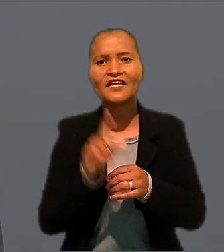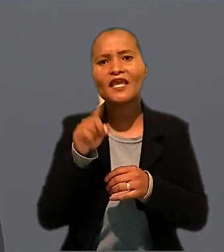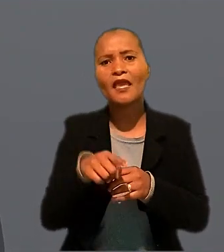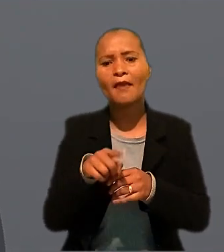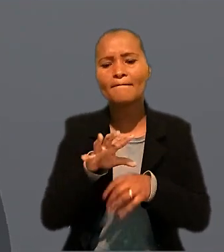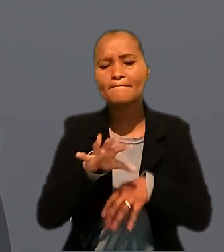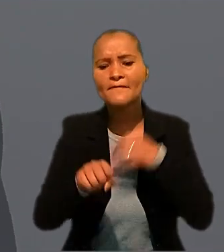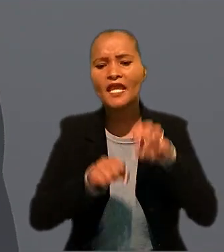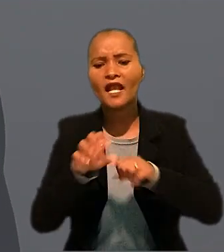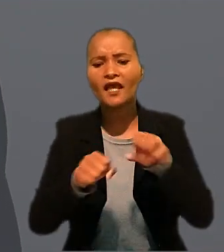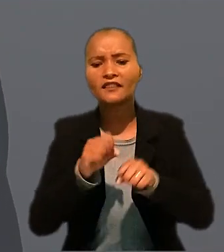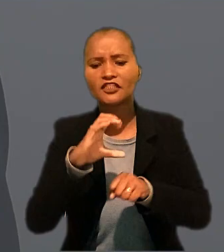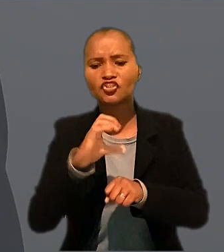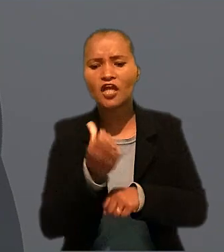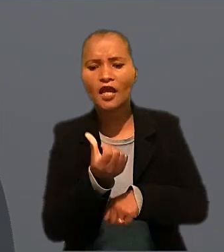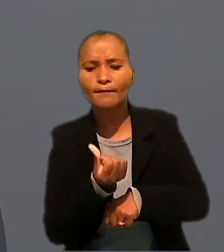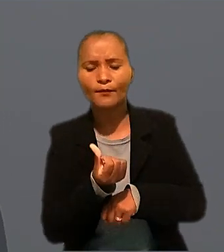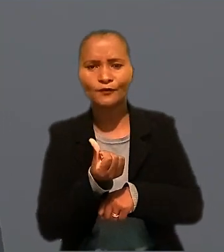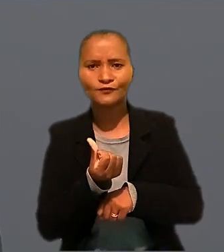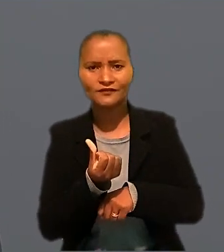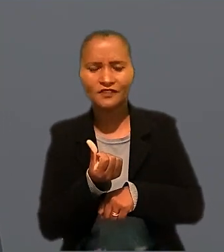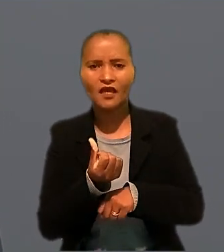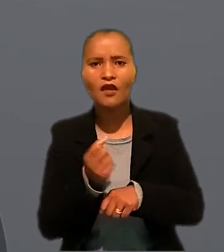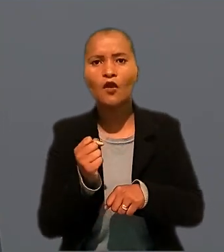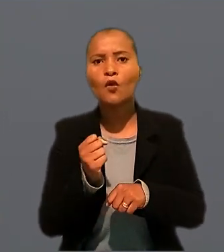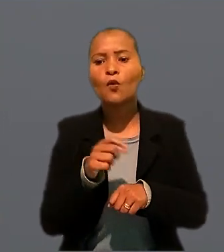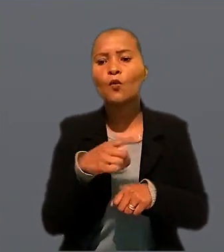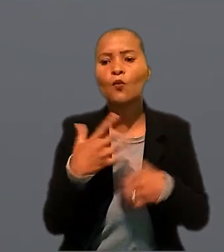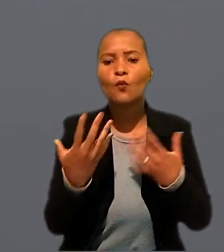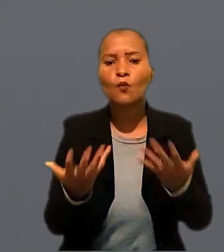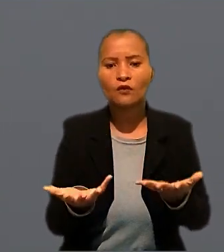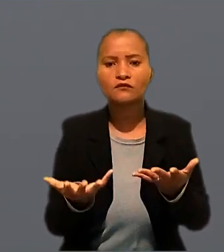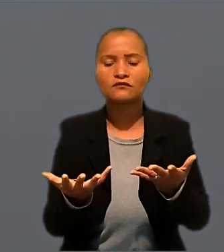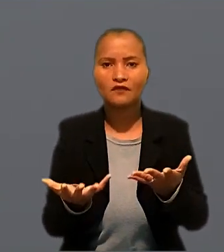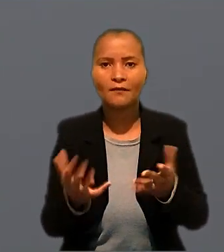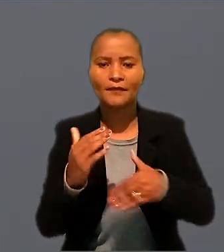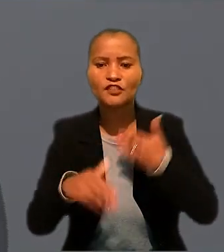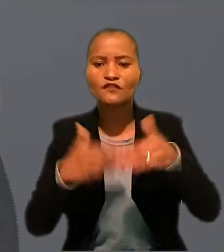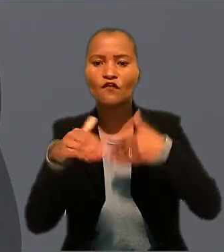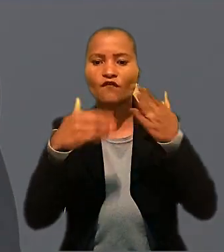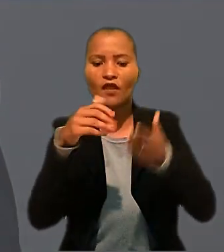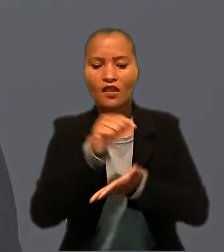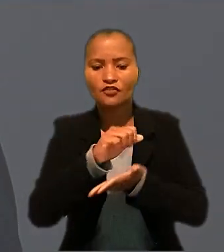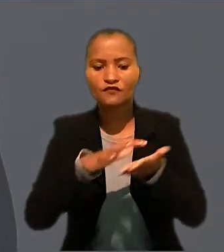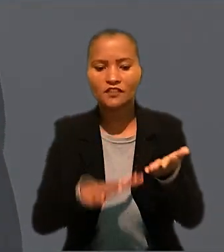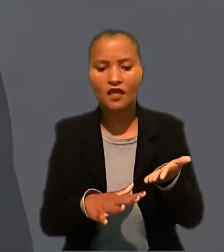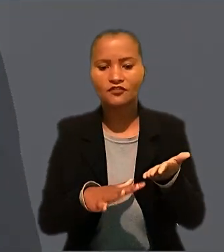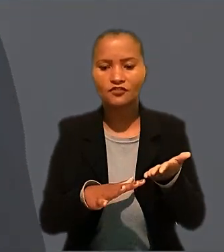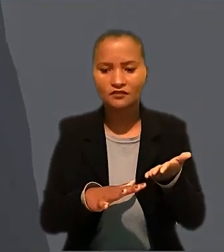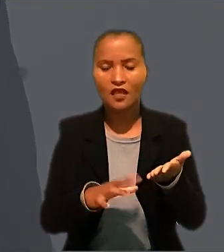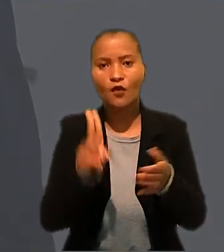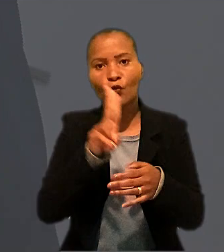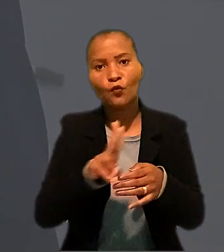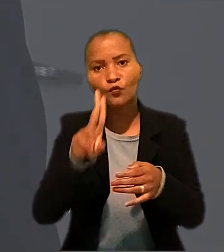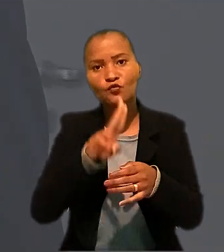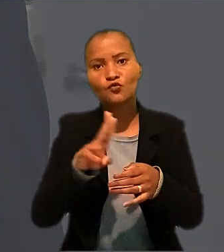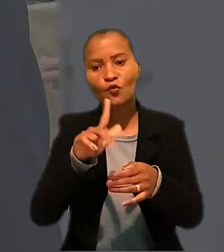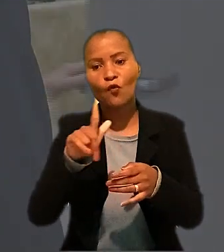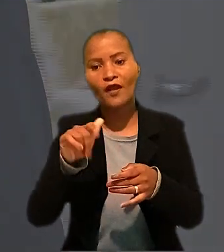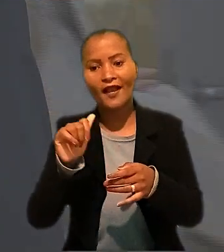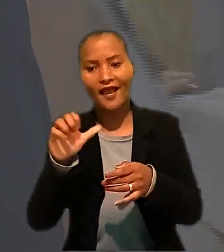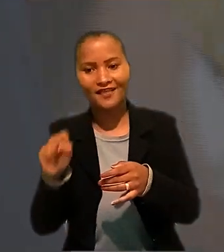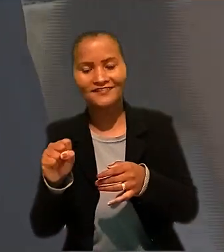de pegada de carbono do órgão. Ou seja, o quanto ele, para o desenvolvimento das suas atividades, emitiu de gases de efeito estufa. É